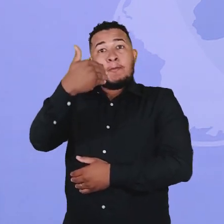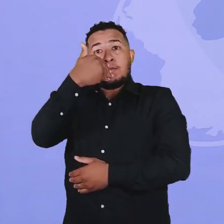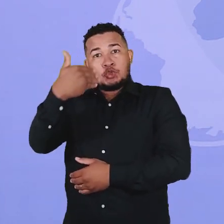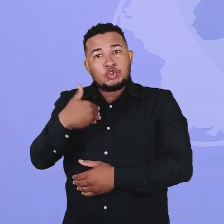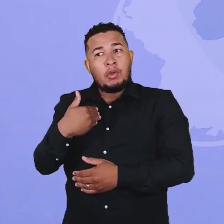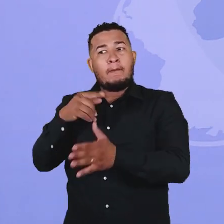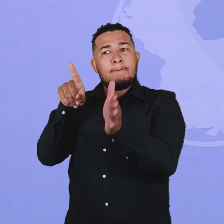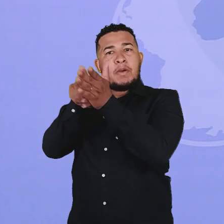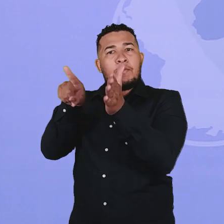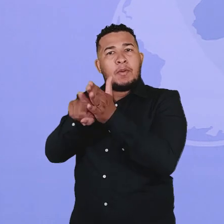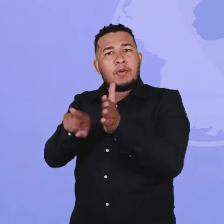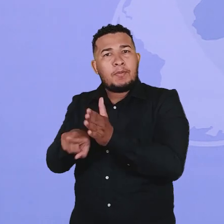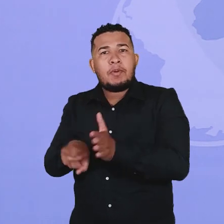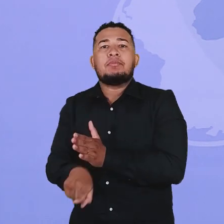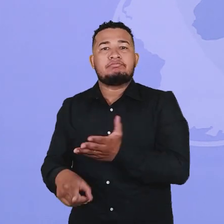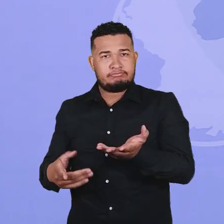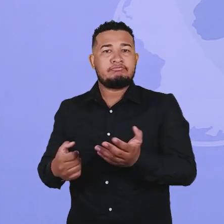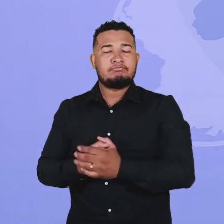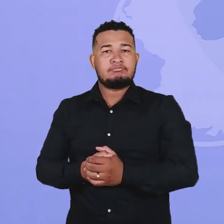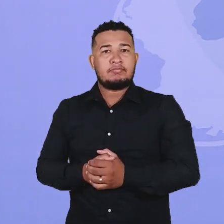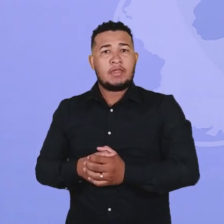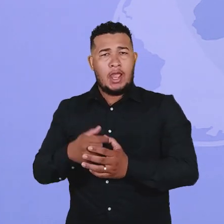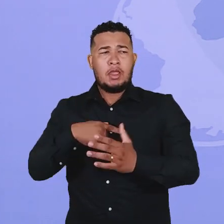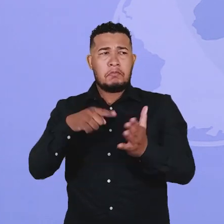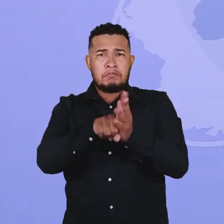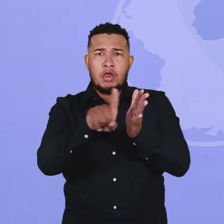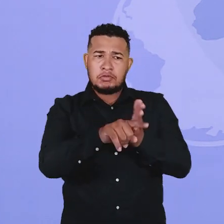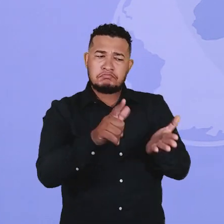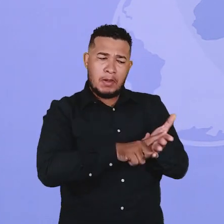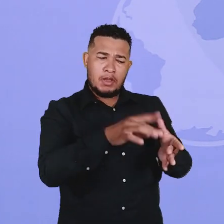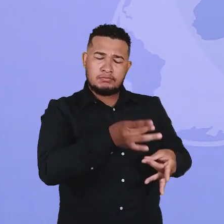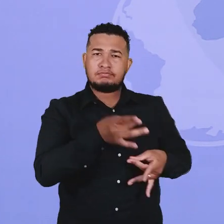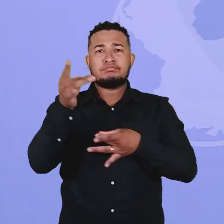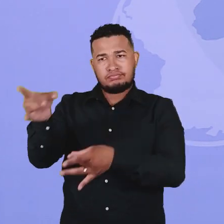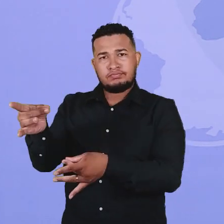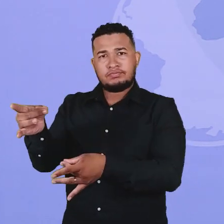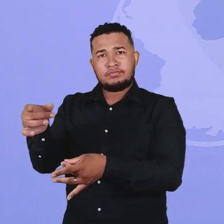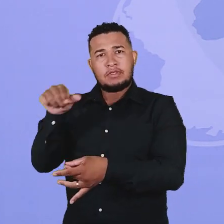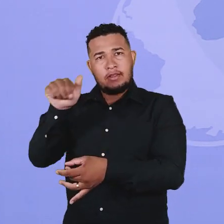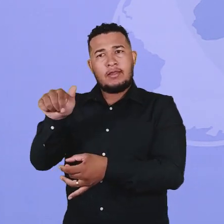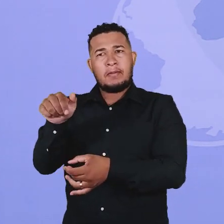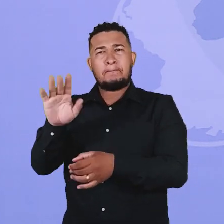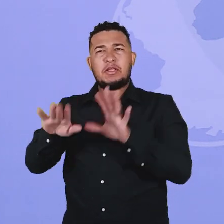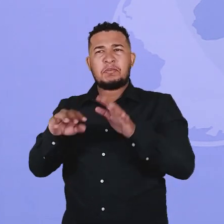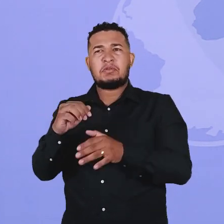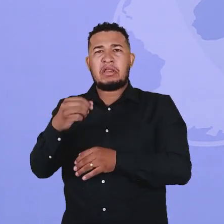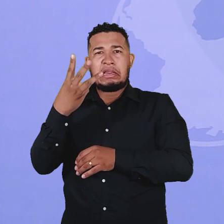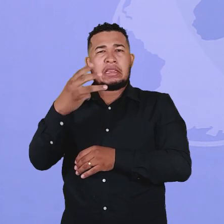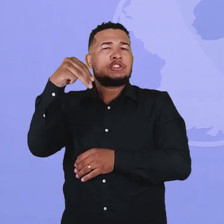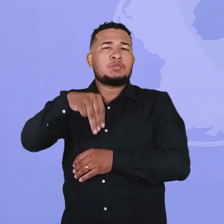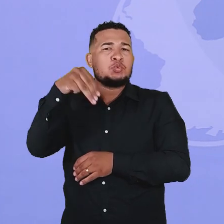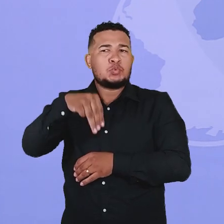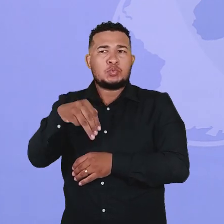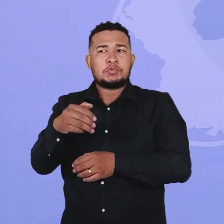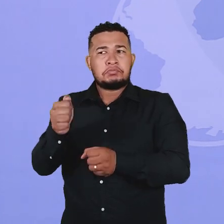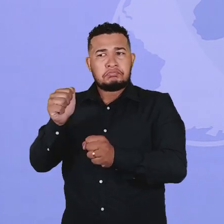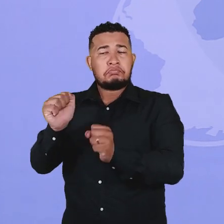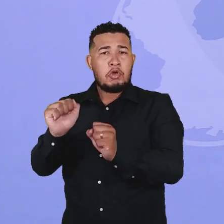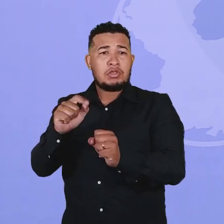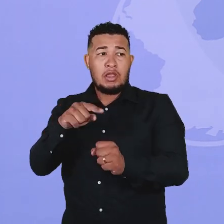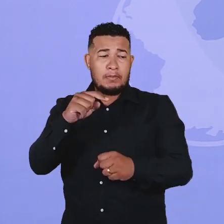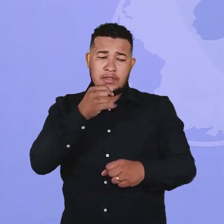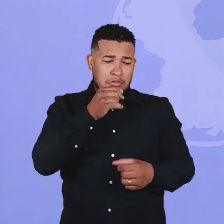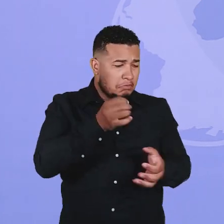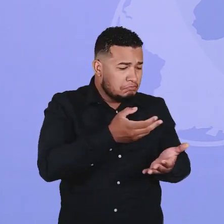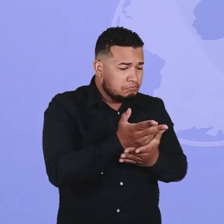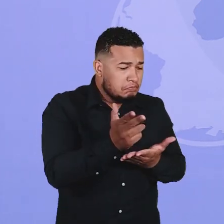as perguntas que eu tinha passado para a turma. E quando eu dei essas perguntas para ela, no prazo de 3 minutos, foi